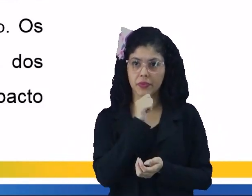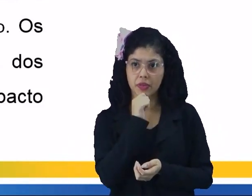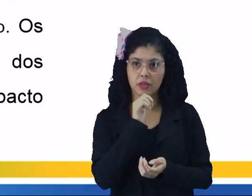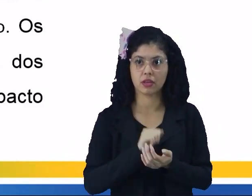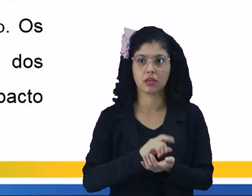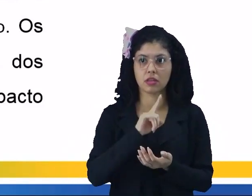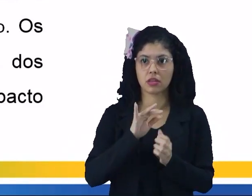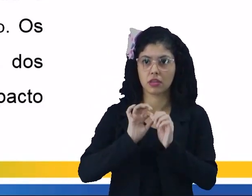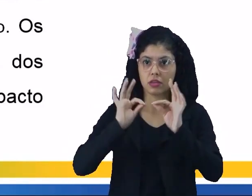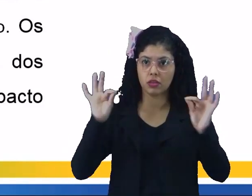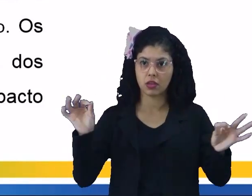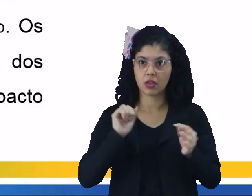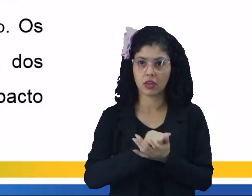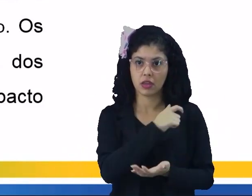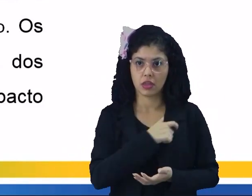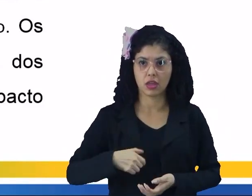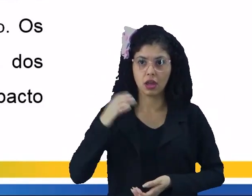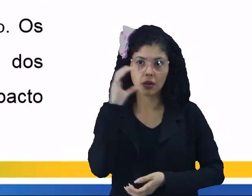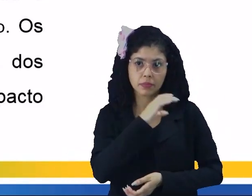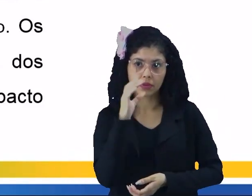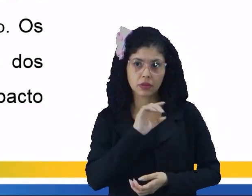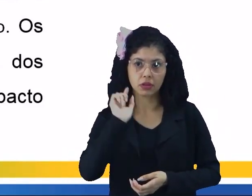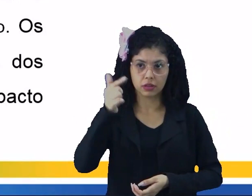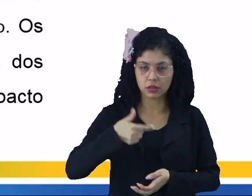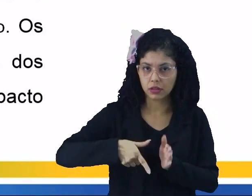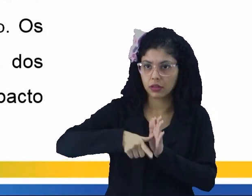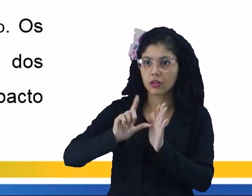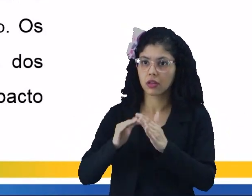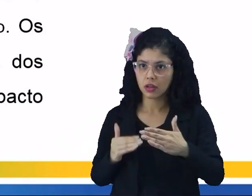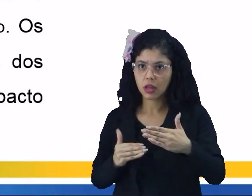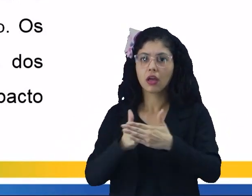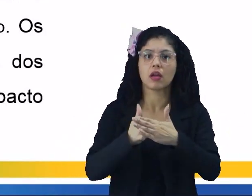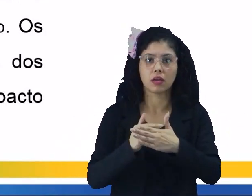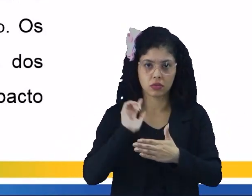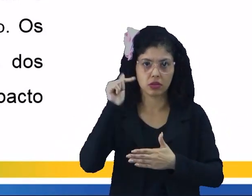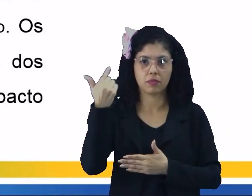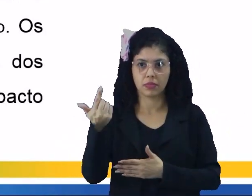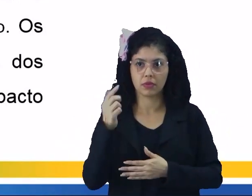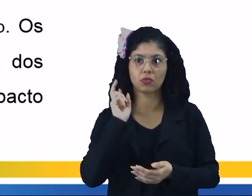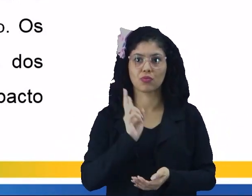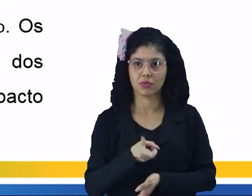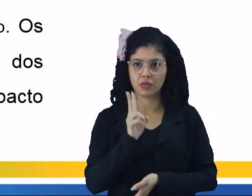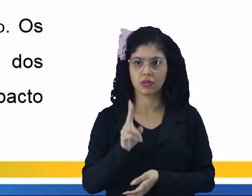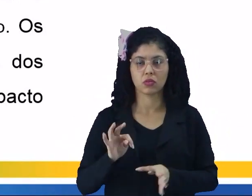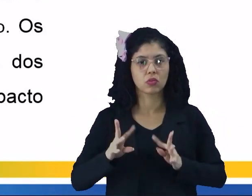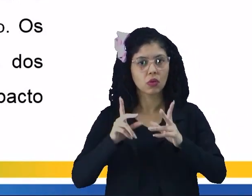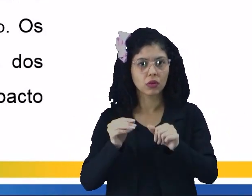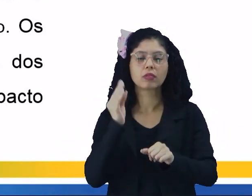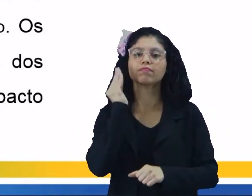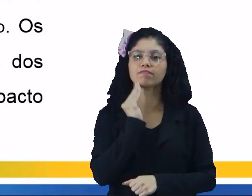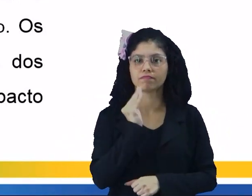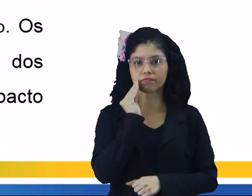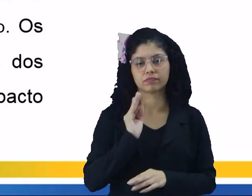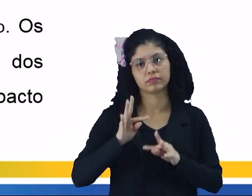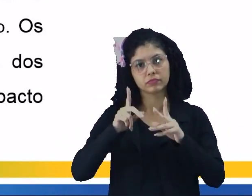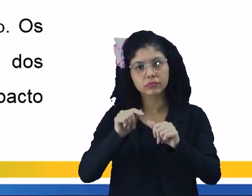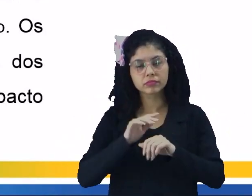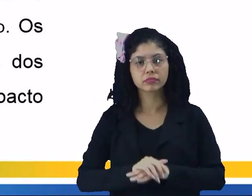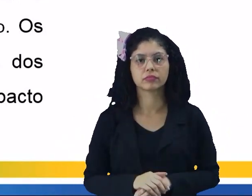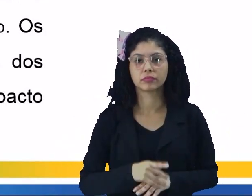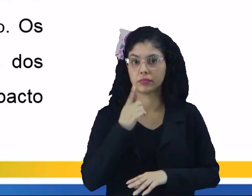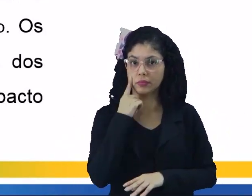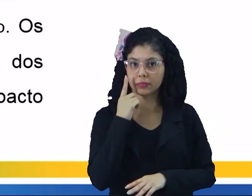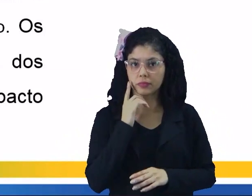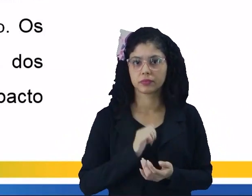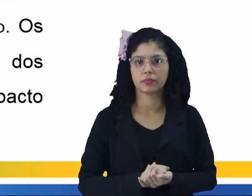dos cintos e velocidade imediatamente antes e após o impacto, foram os mesmos para todos os testes.